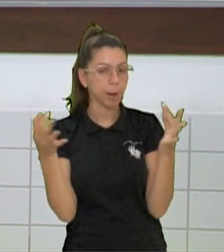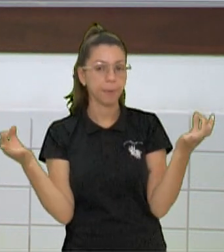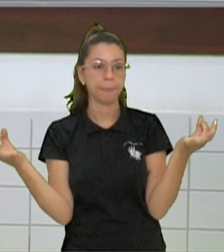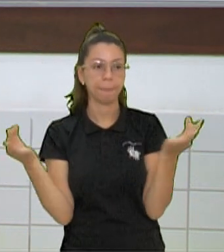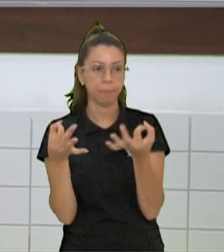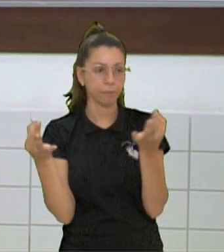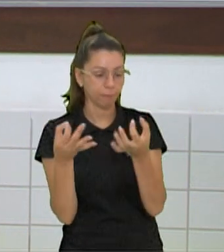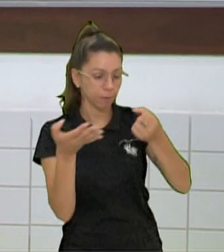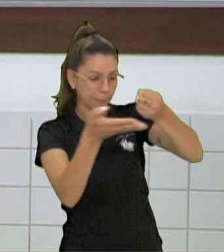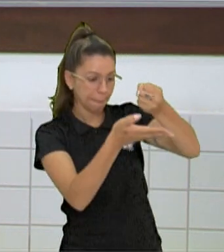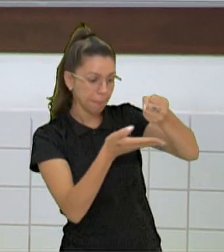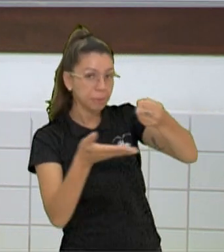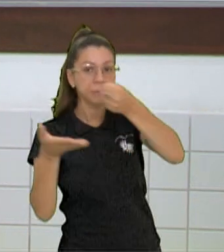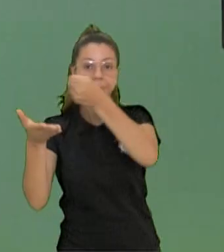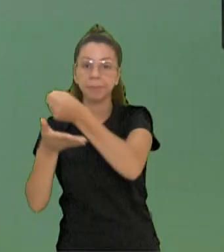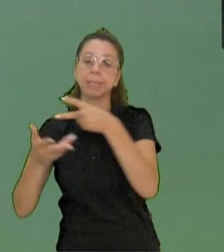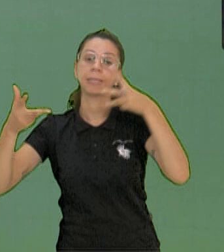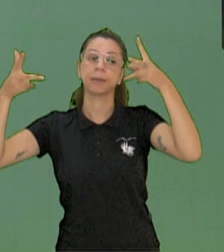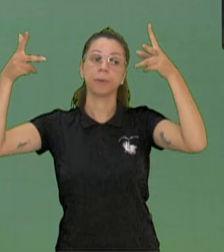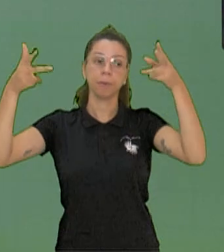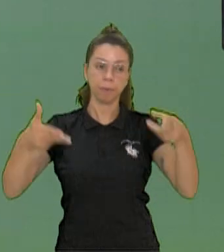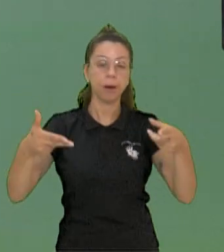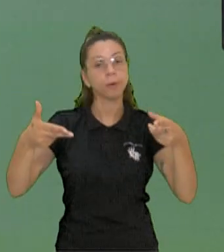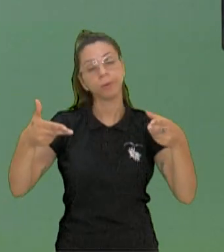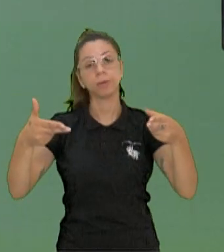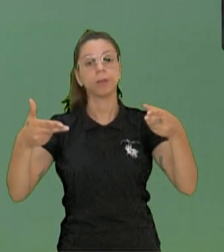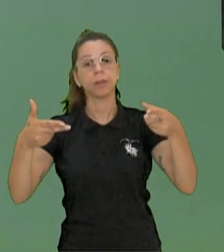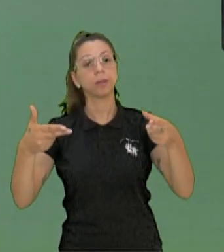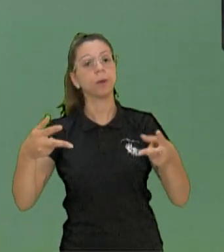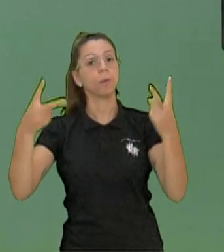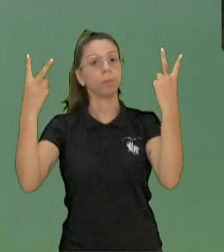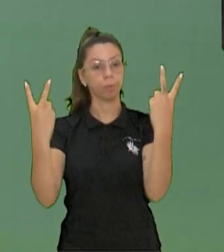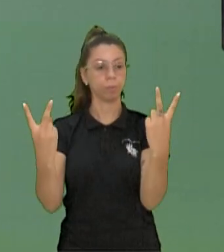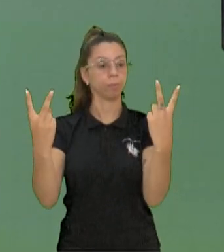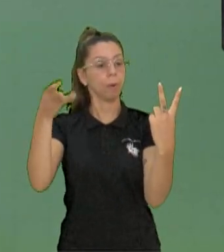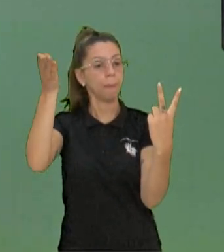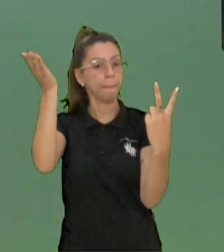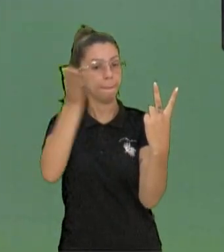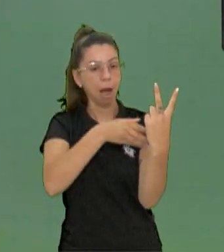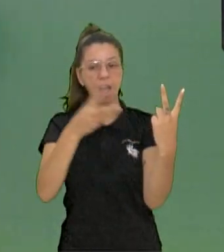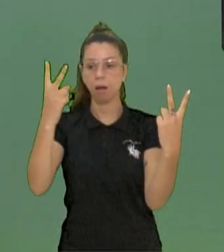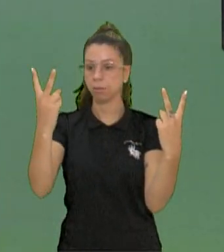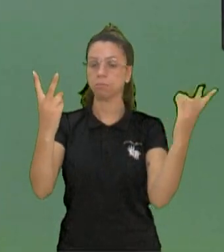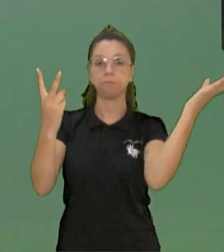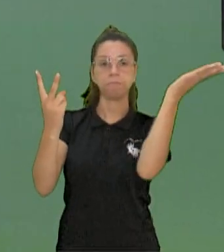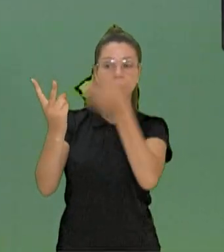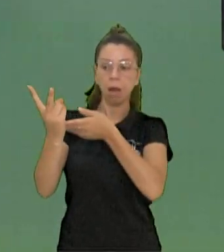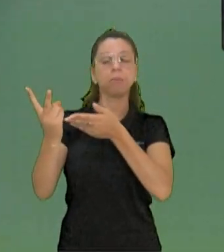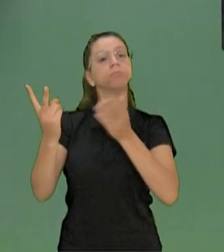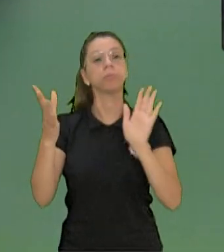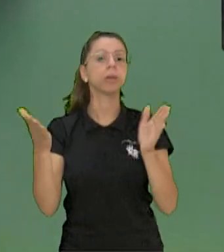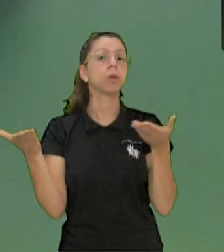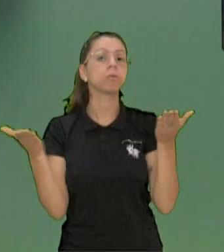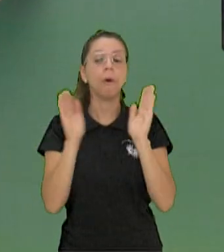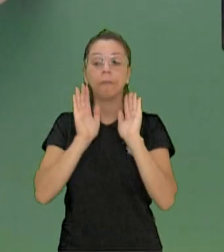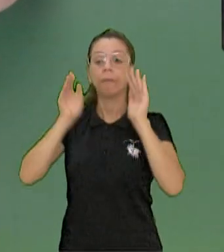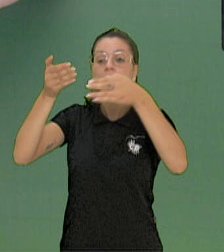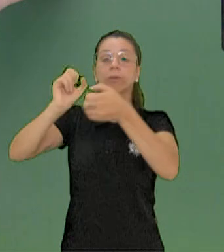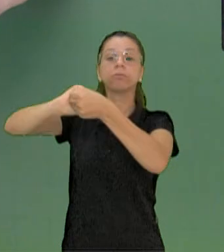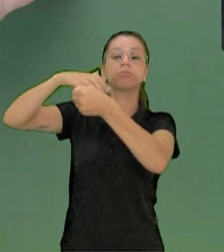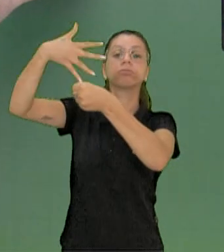as mesmas bases, esquece as bases e trabalha com os expoentes. Olha só,